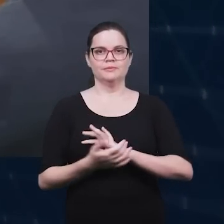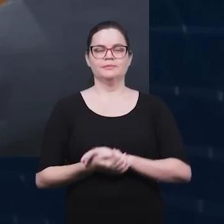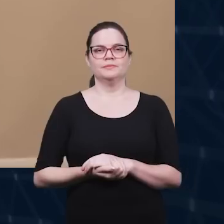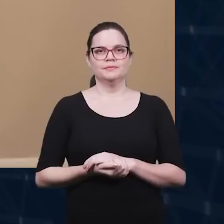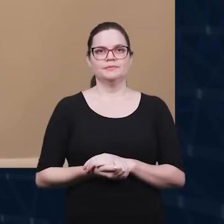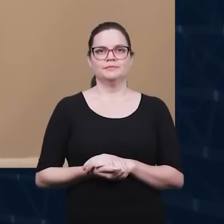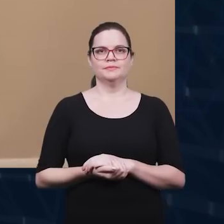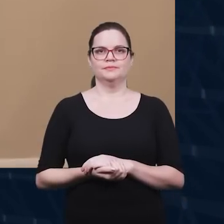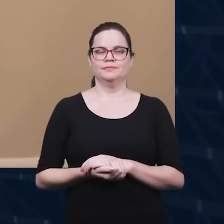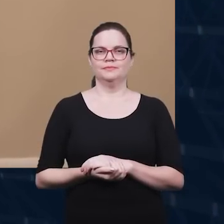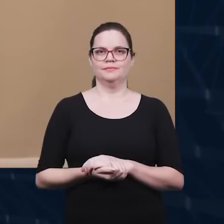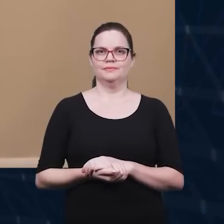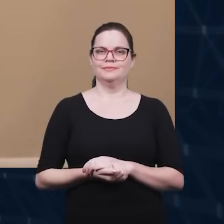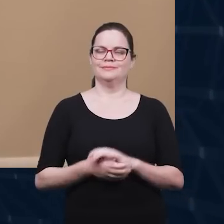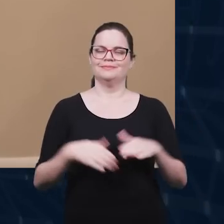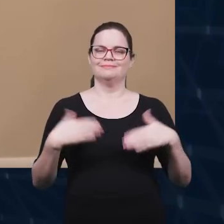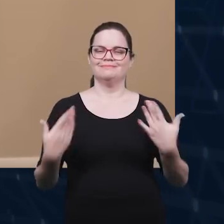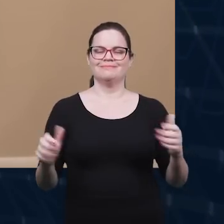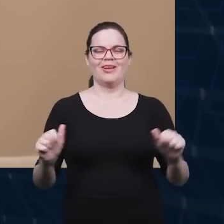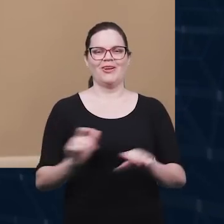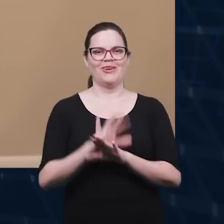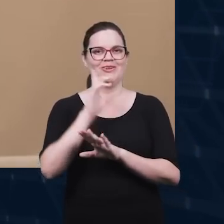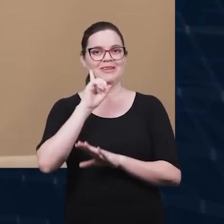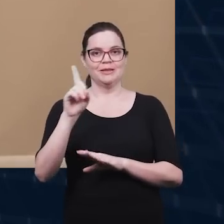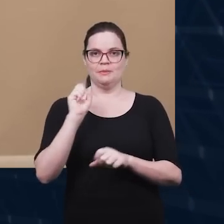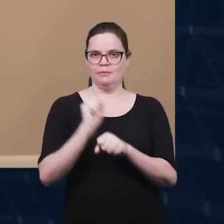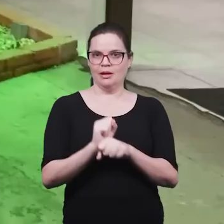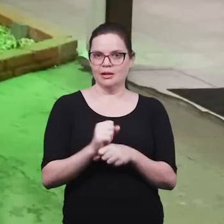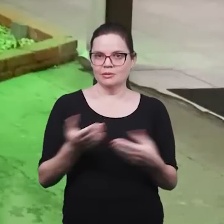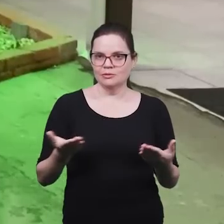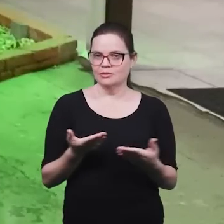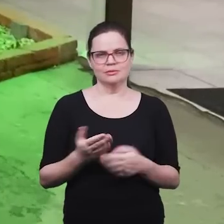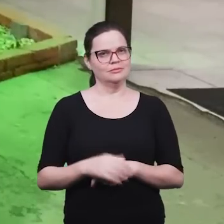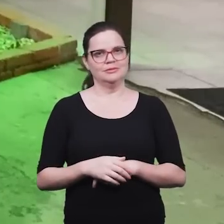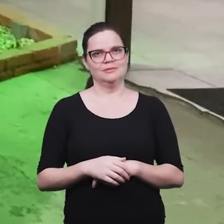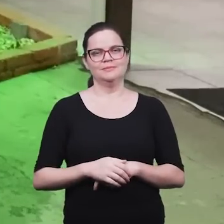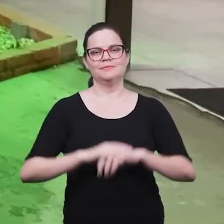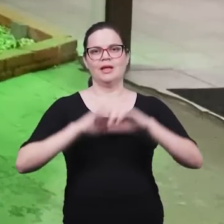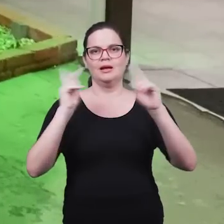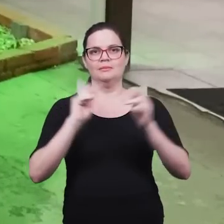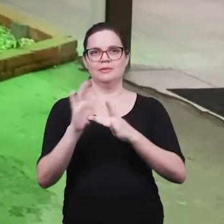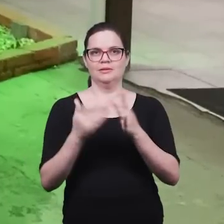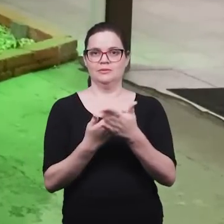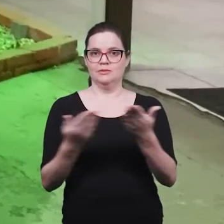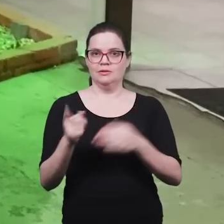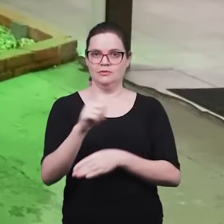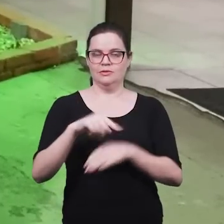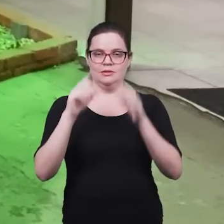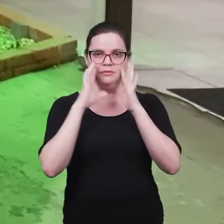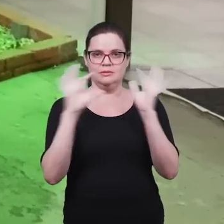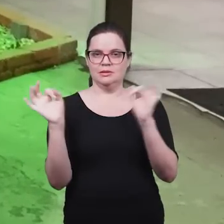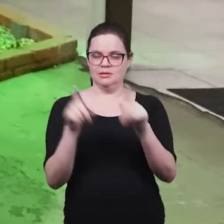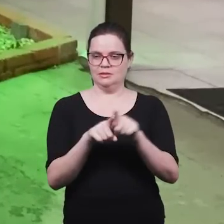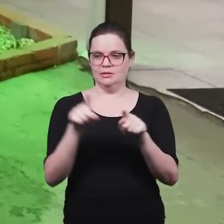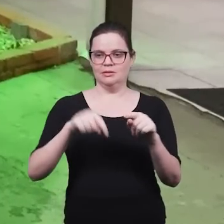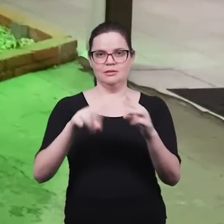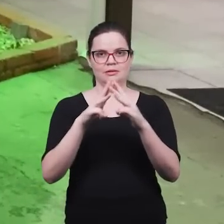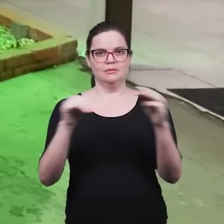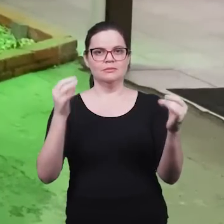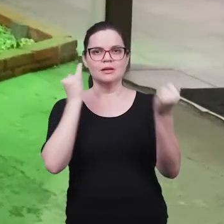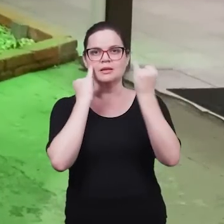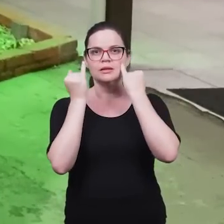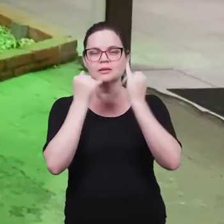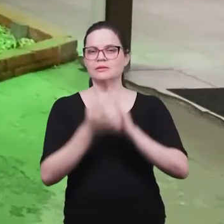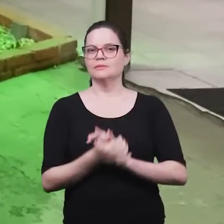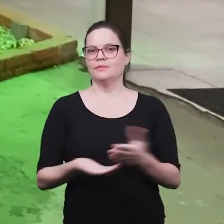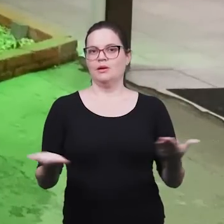eternidade. Muito bem, glória a Deus, e não paramos por aqui. Paz do Senhor Jesus, e a você também que nos assiste aqui no Manaim News.